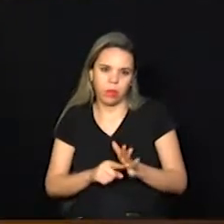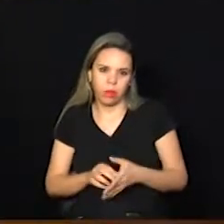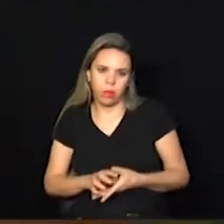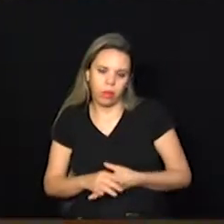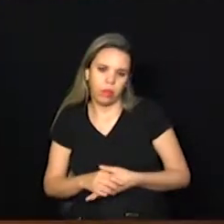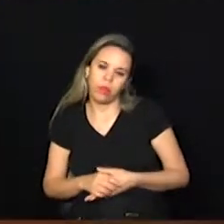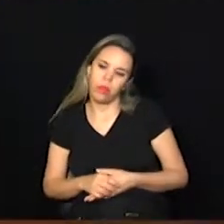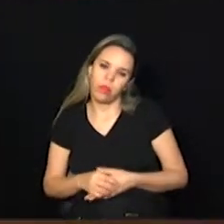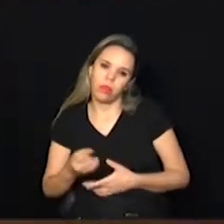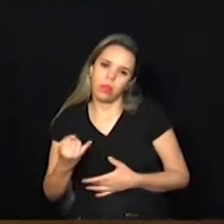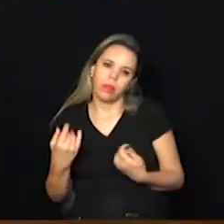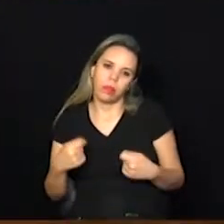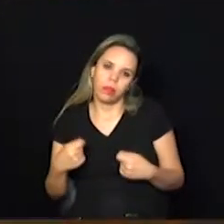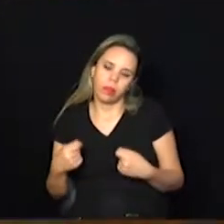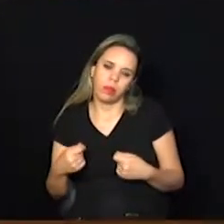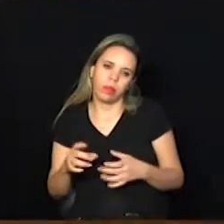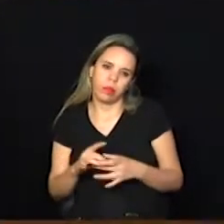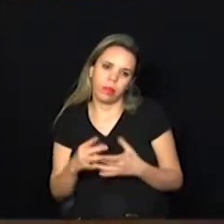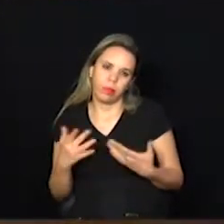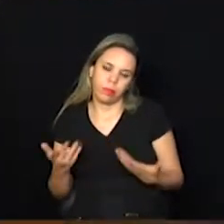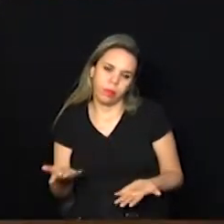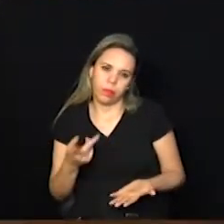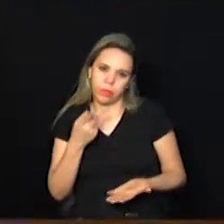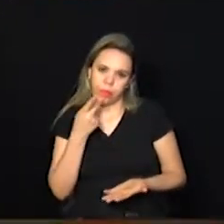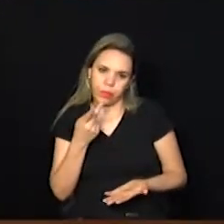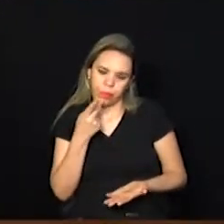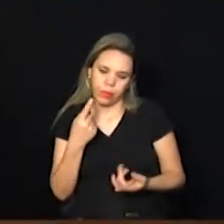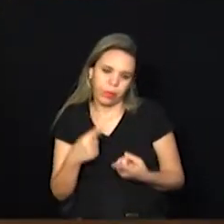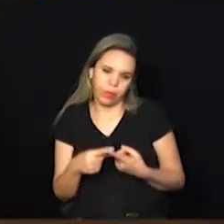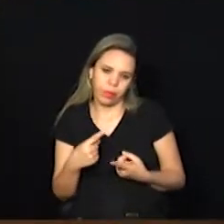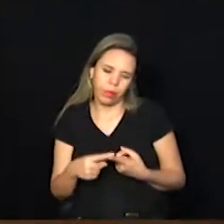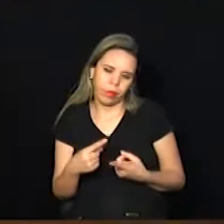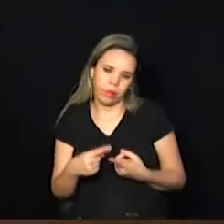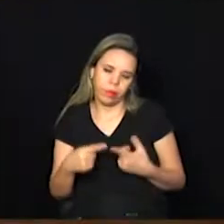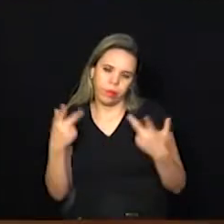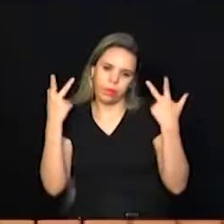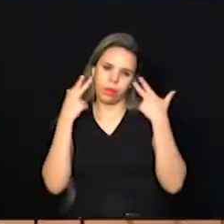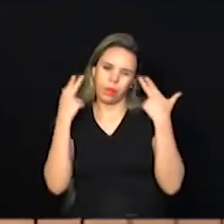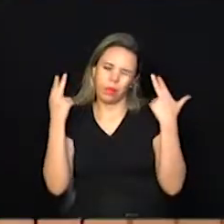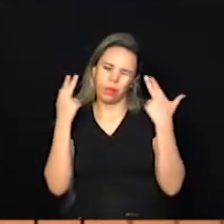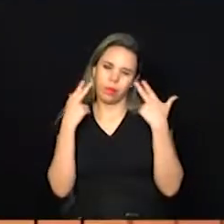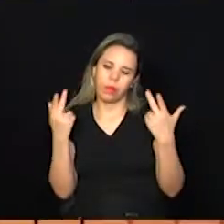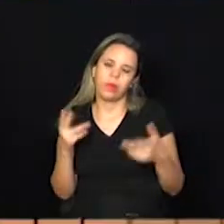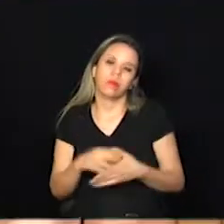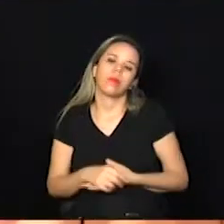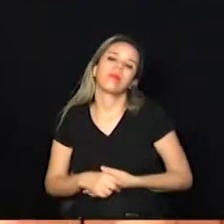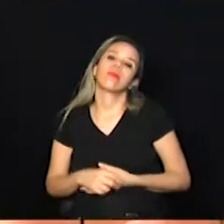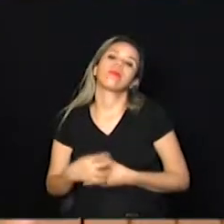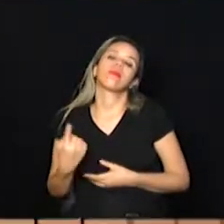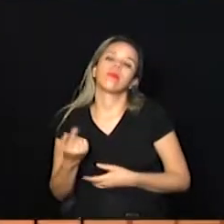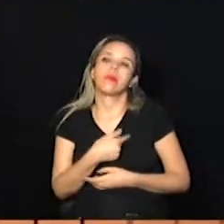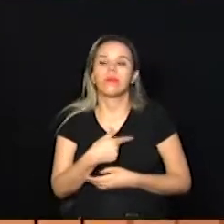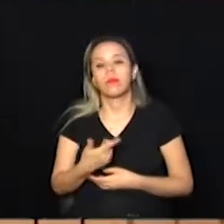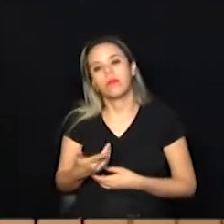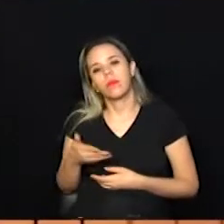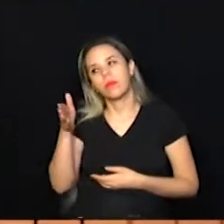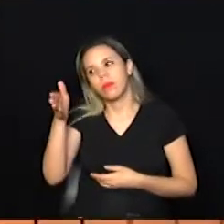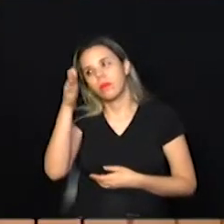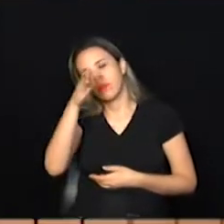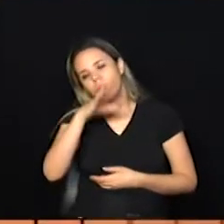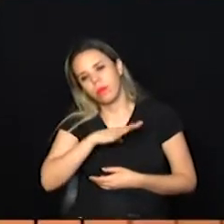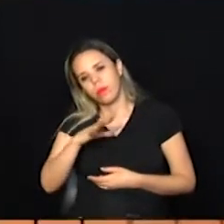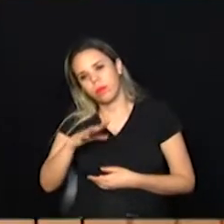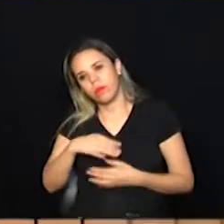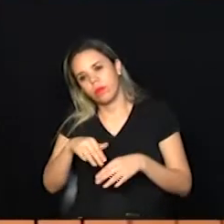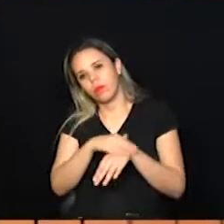a demanda espontânea. Né. Eu digo isso porque é muito comum, a gente anda pela cidade,